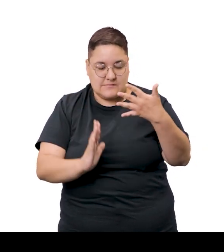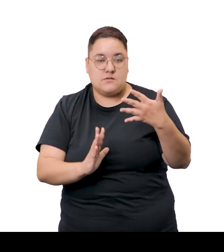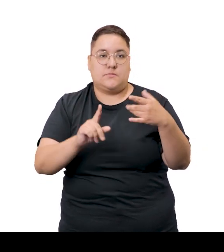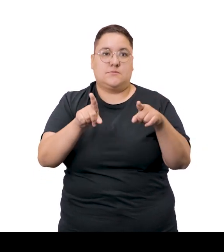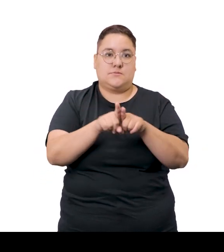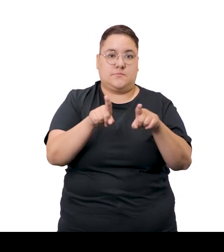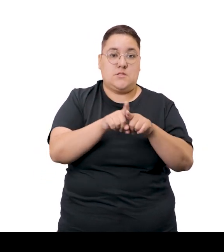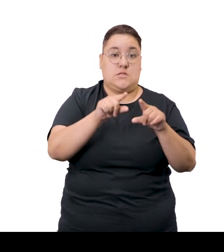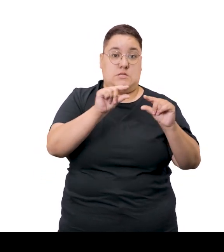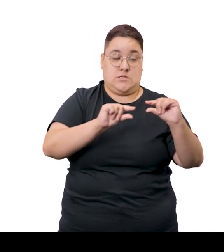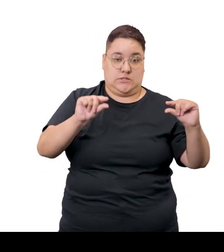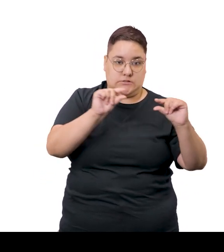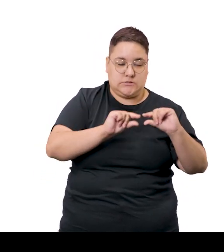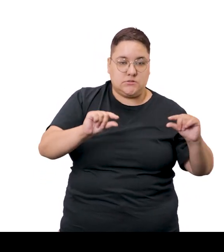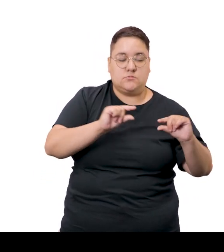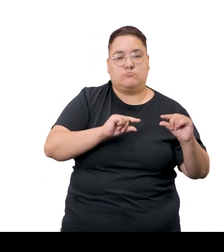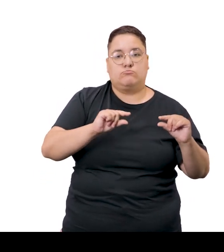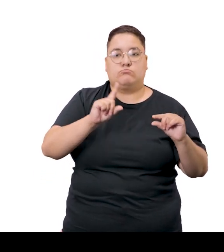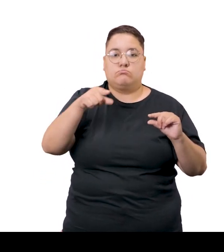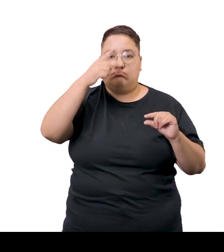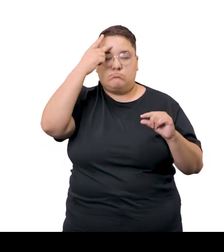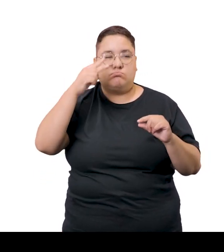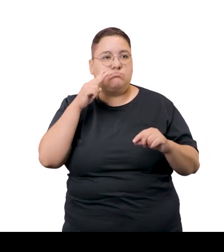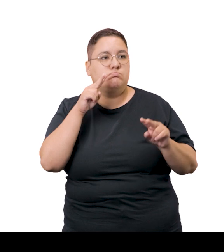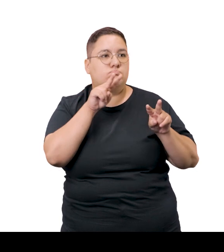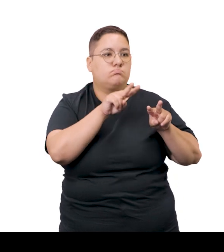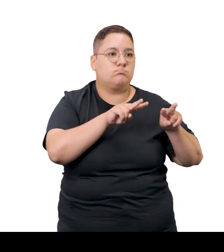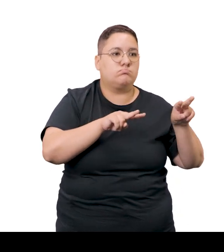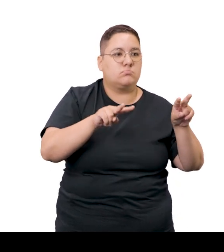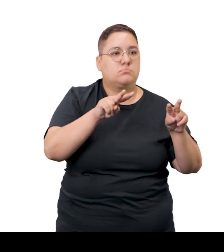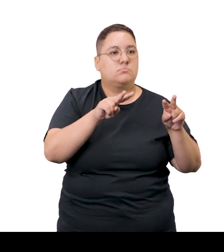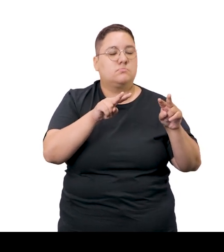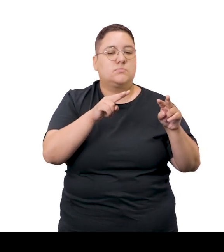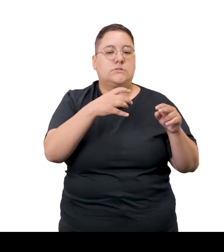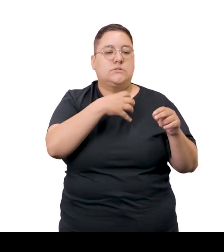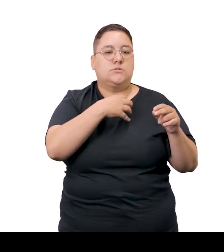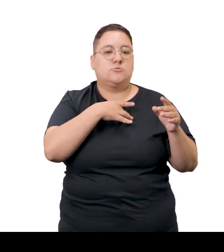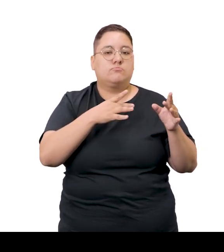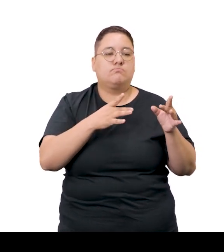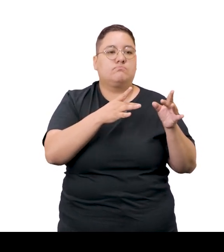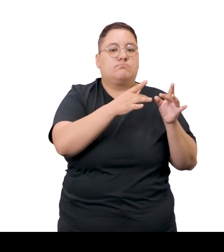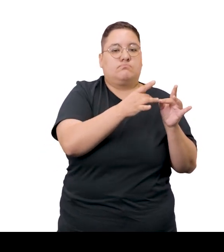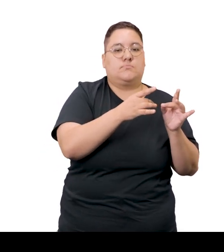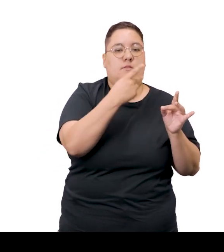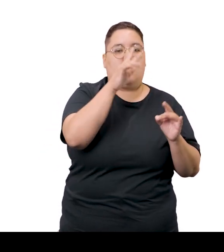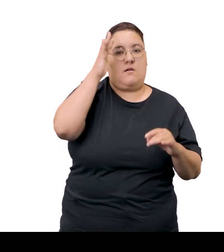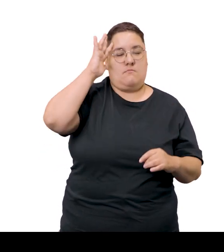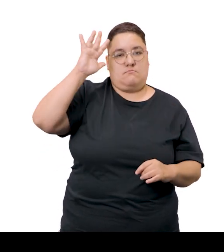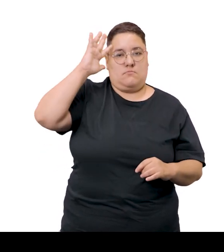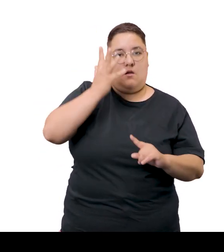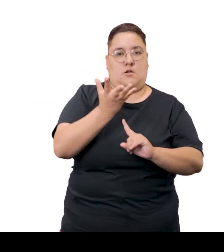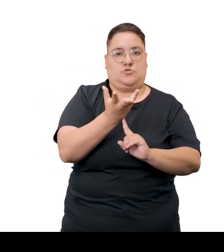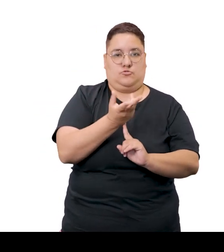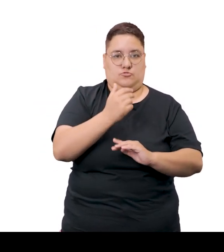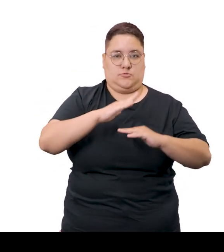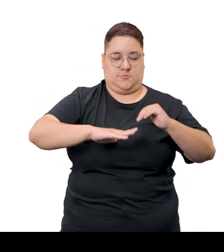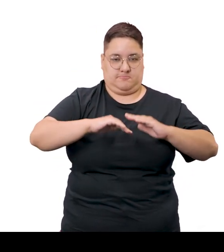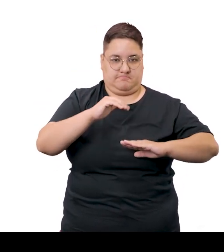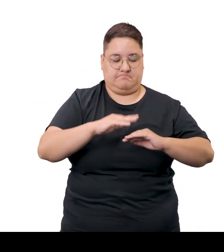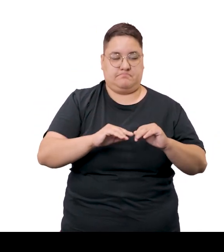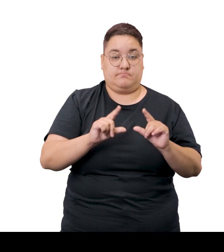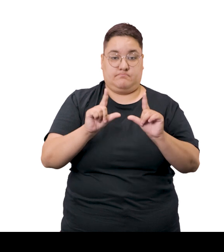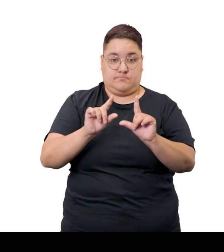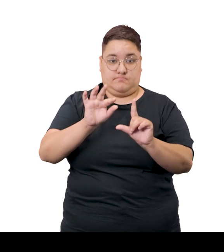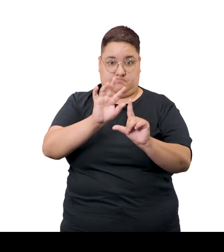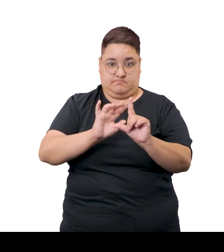desse repertório imagético da artista. O código QR, localizado abaixo do tablet,